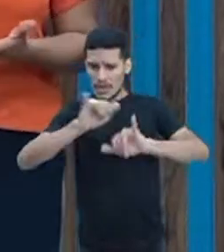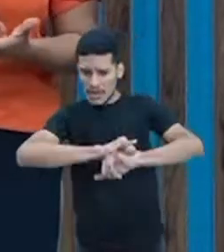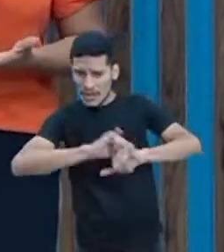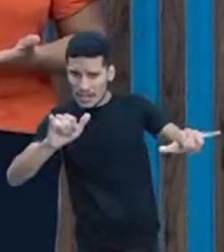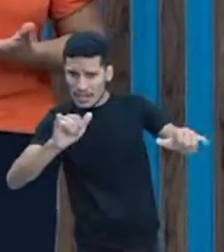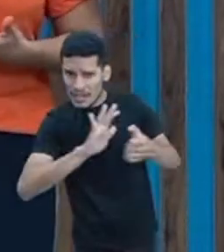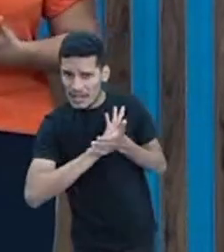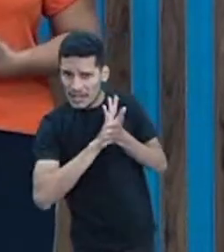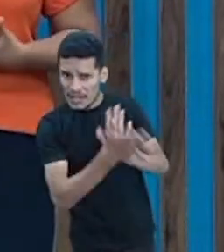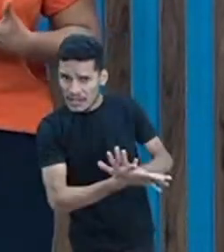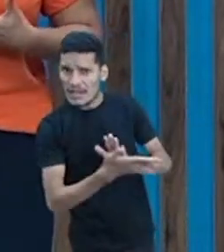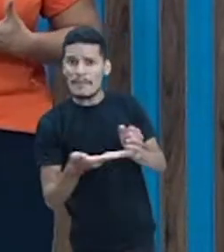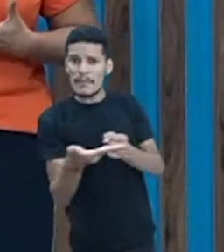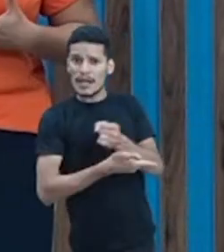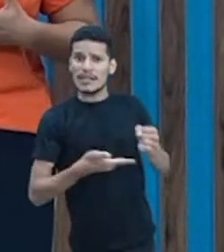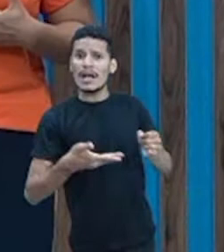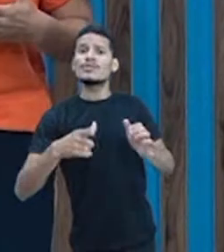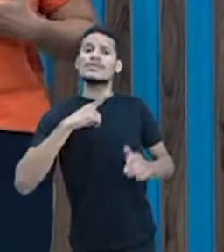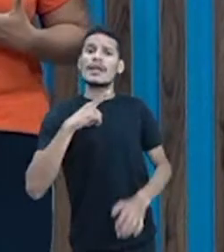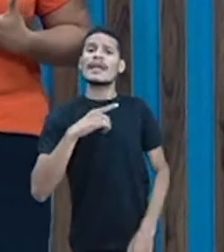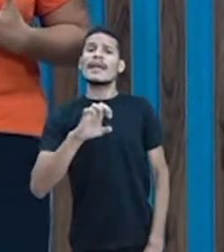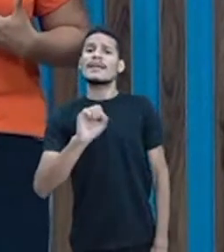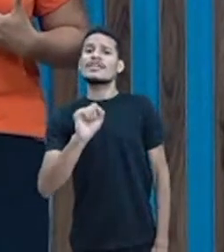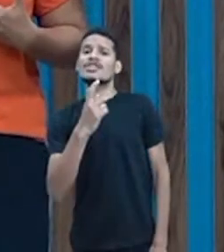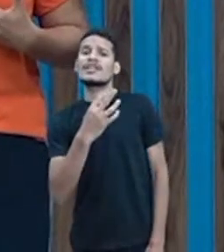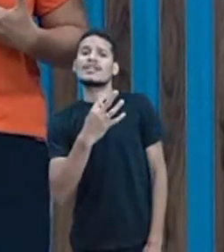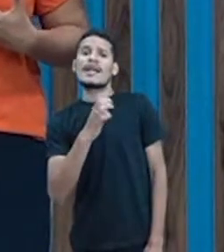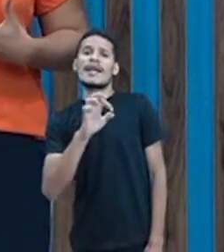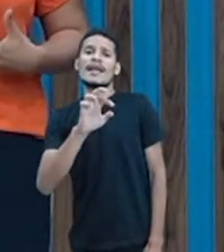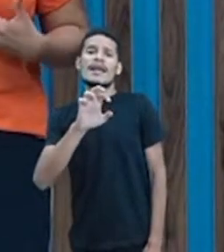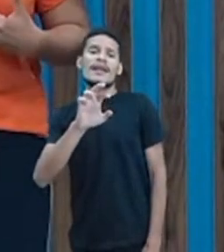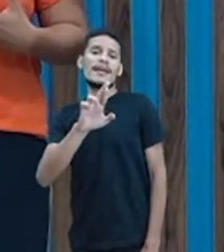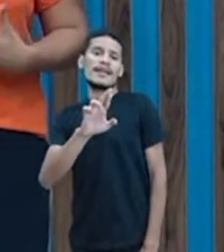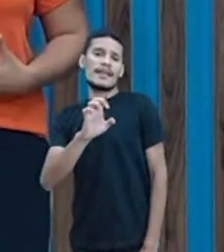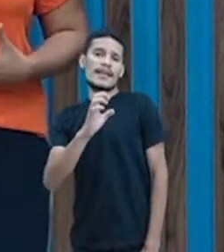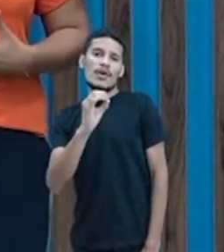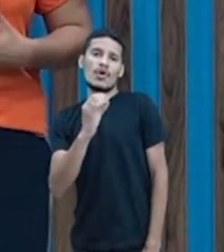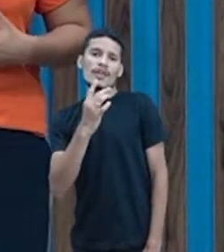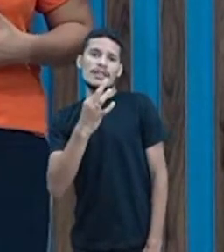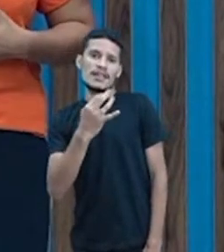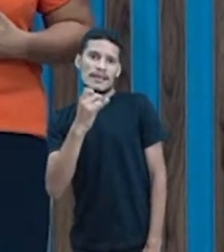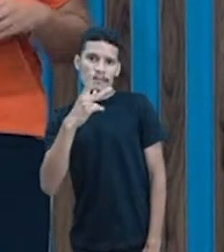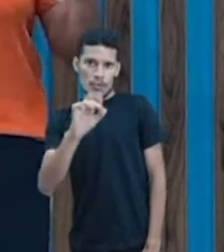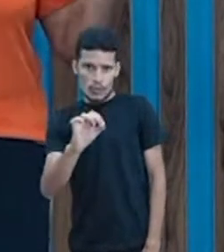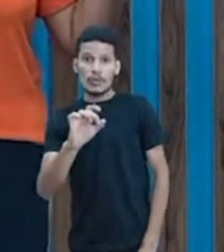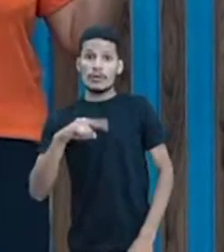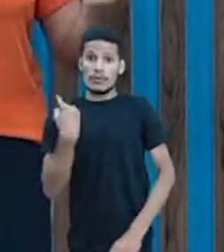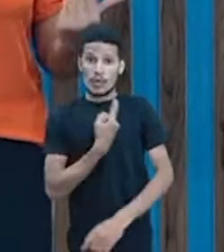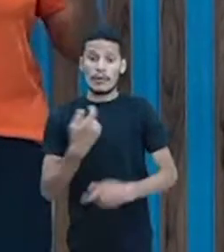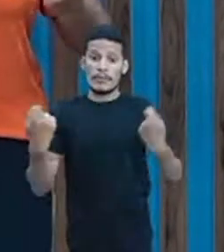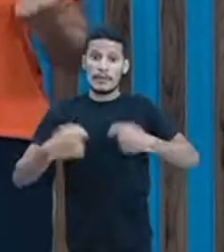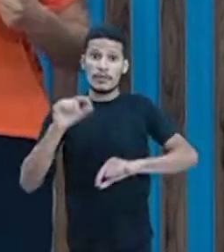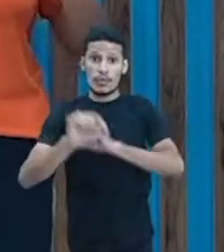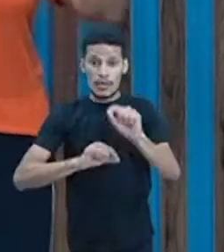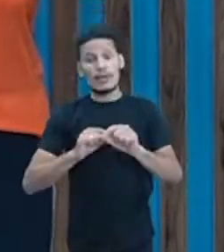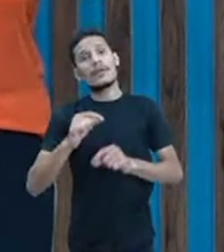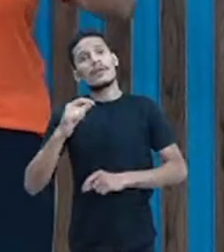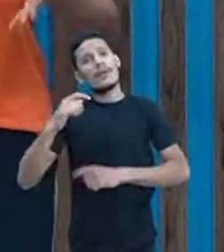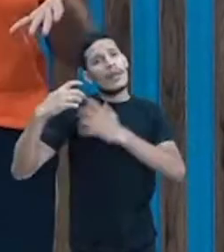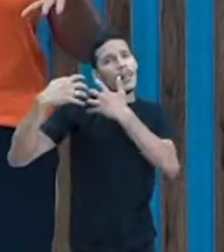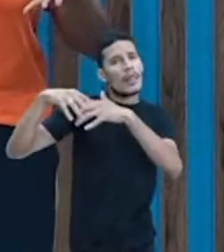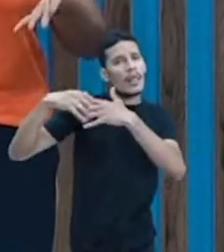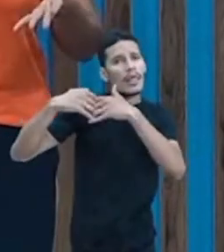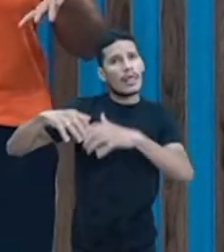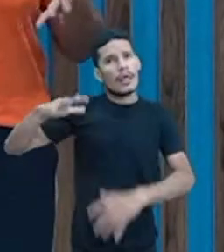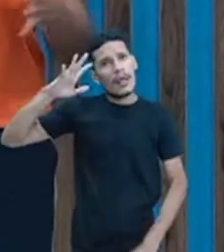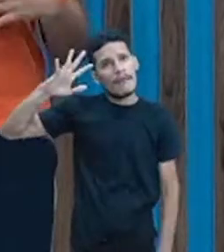preconceituoso baseado em um estereótipo. Por isso que a gente precisa pensar, refletir e tentar desconstruir algumas ideias, porque